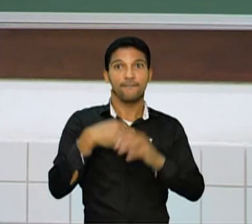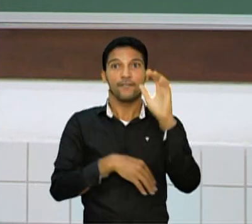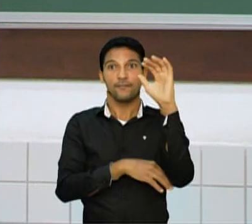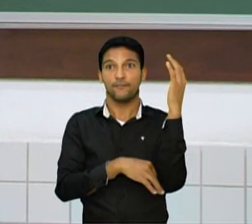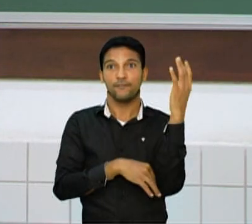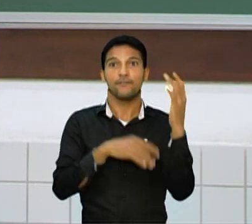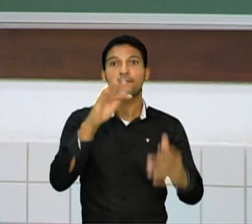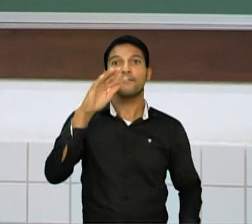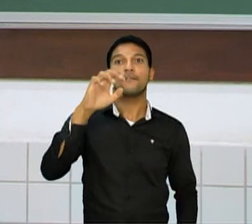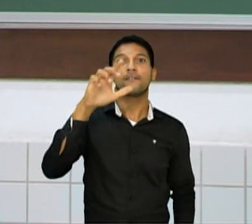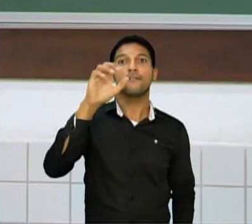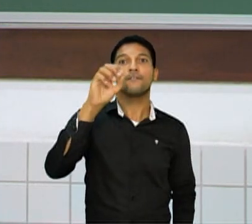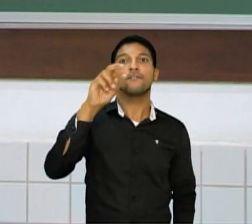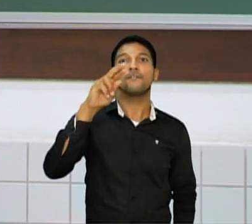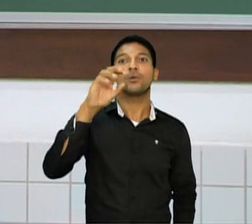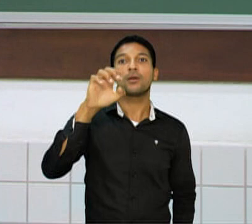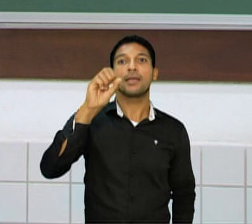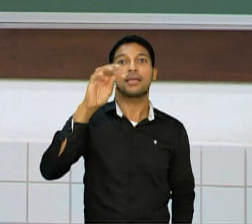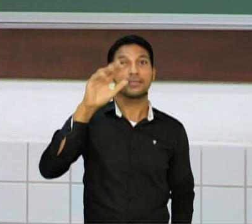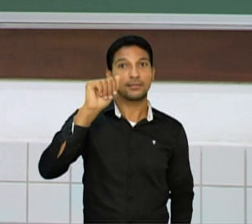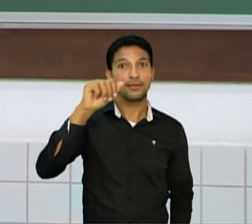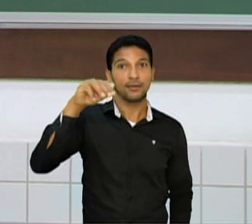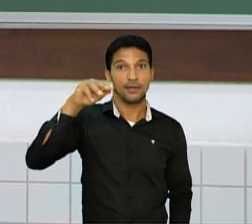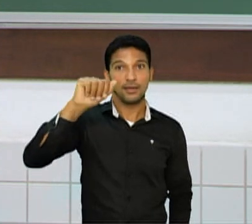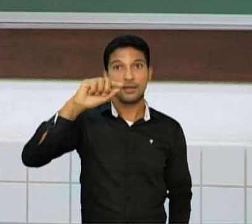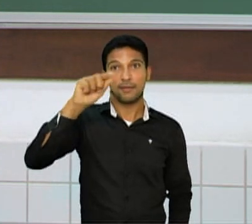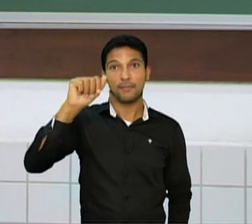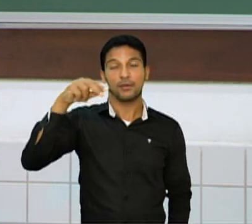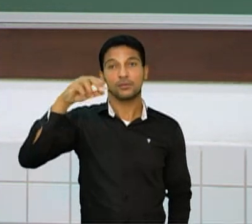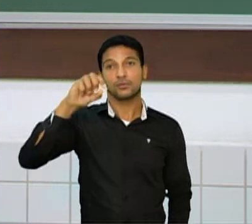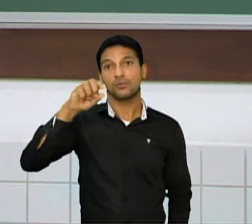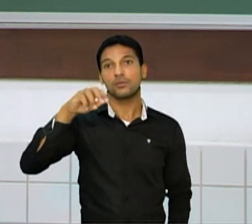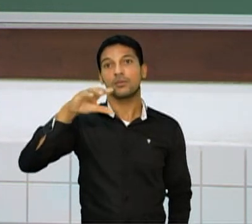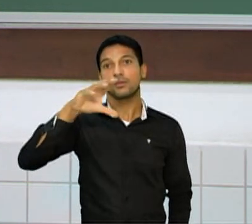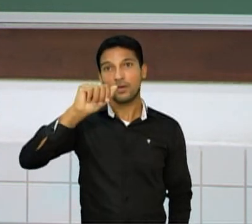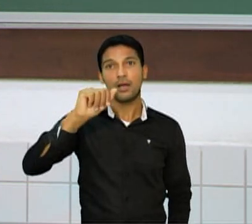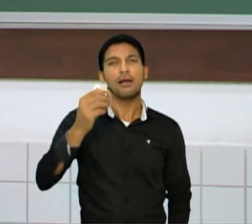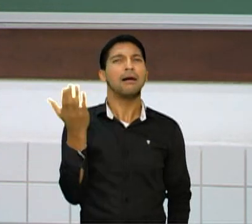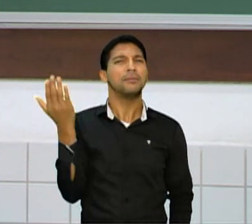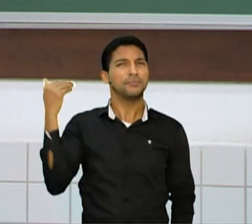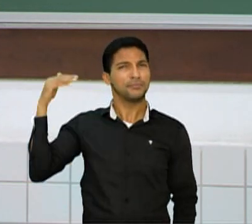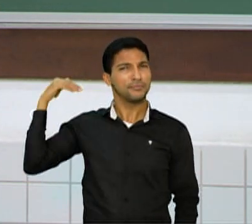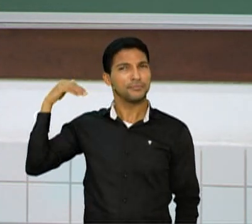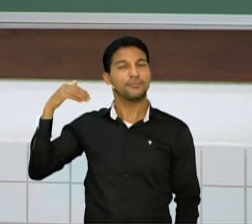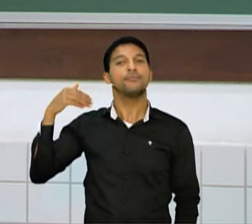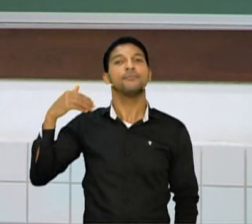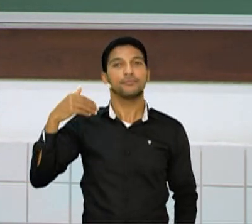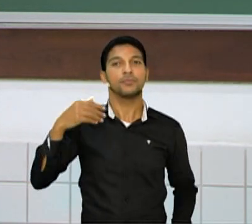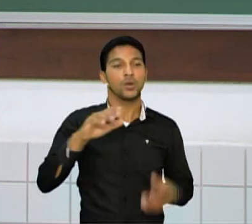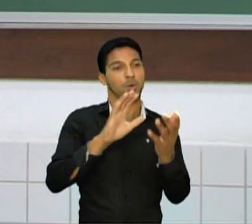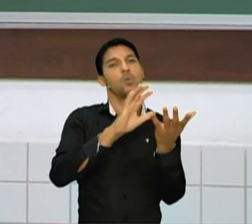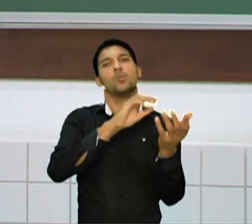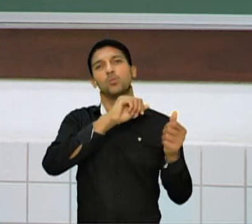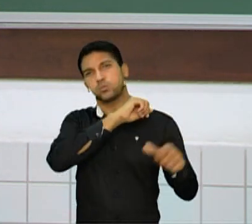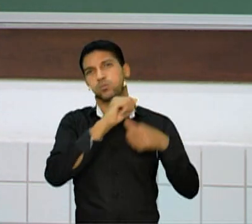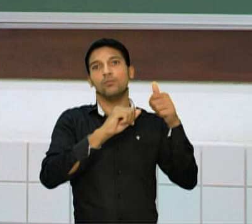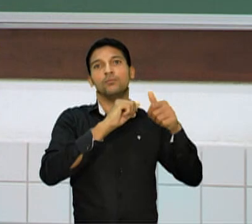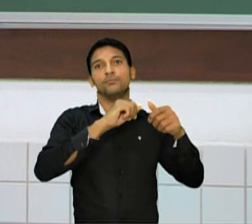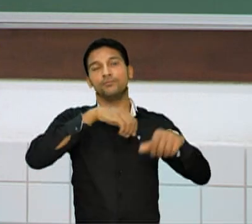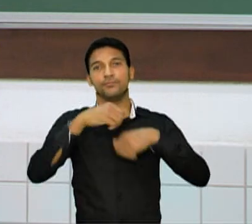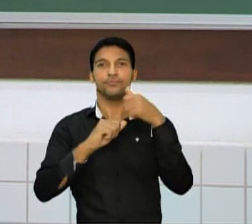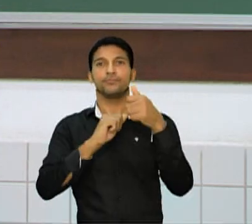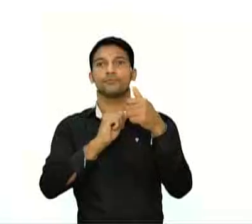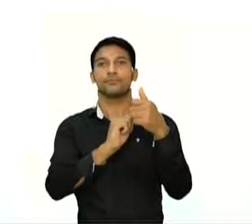amazônica, possivelmente era fundo de mar. Então nós também temos outras alterações, como elevações de lugares